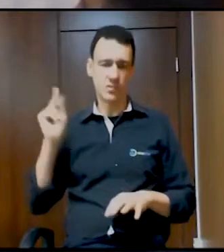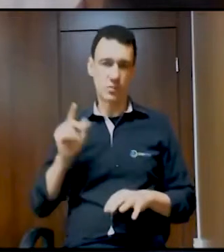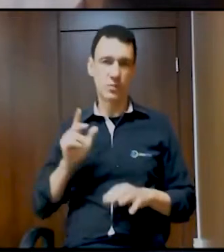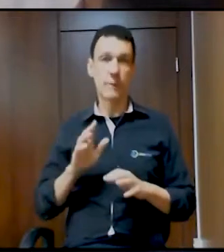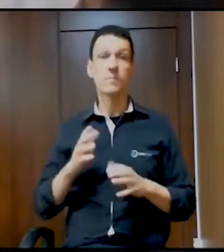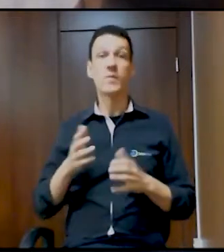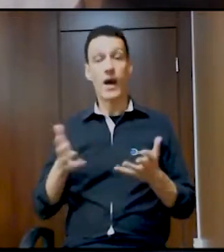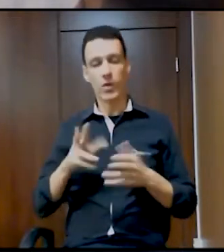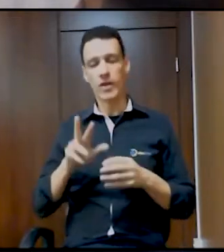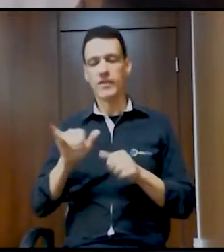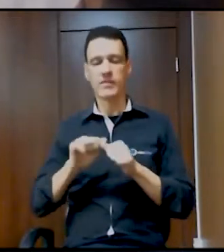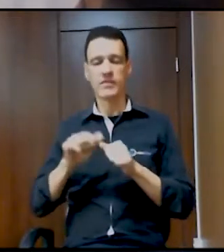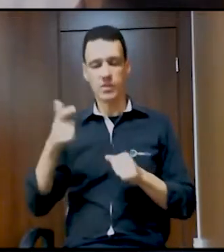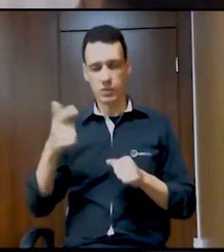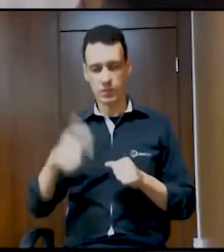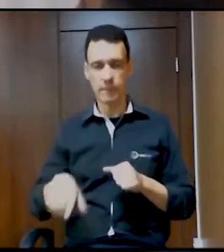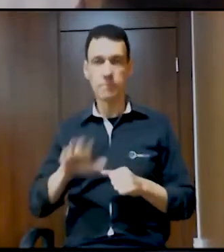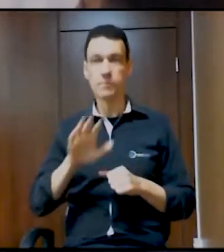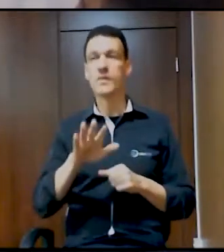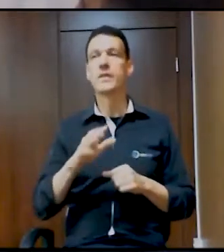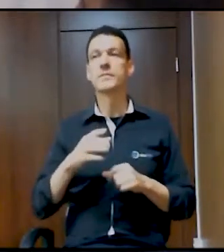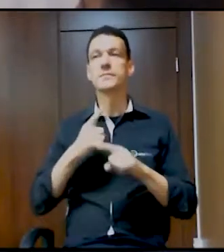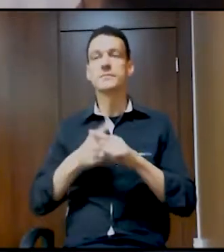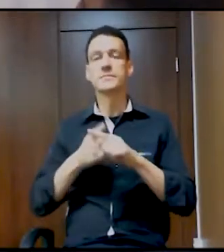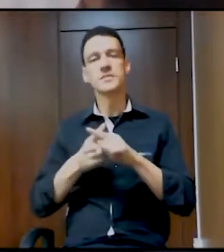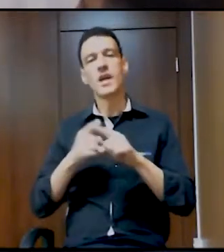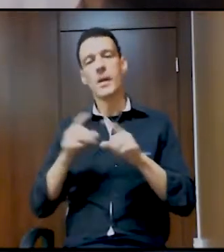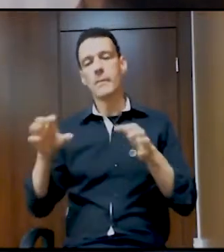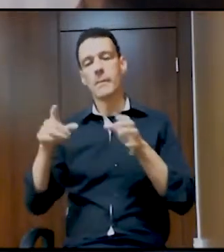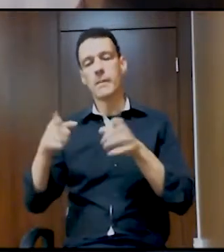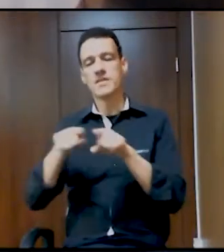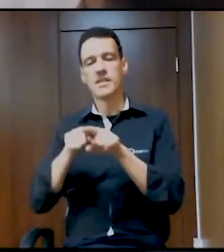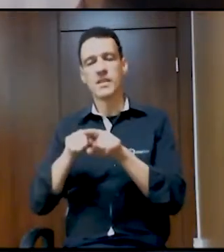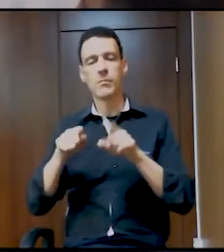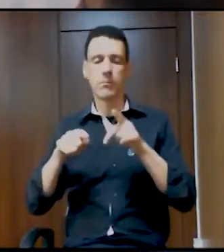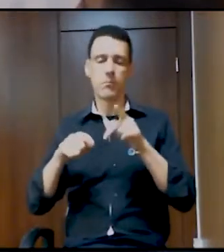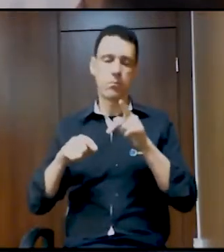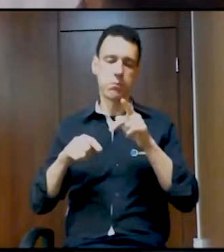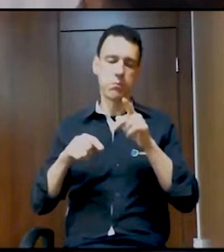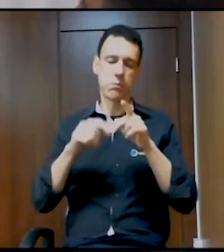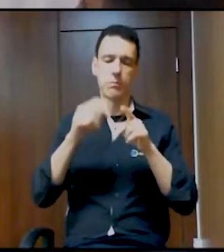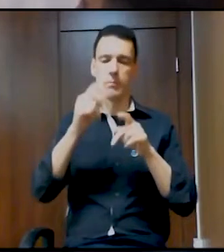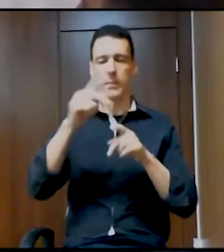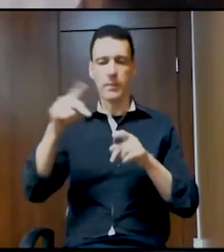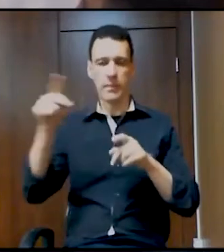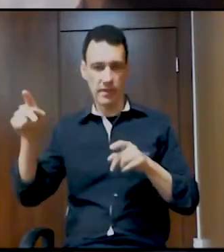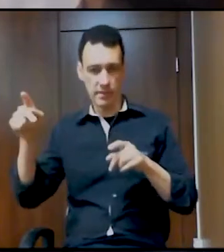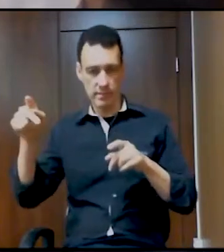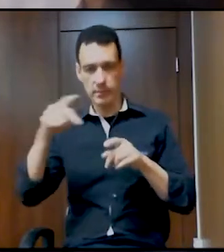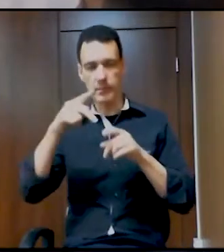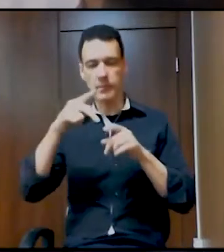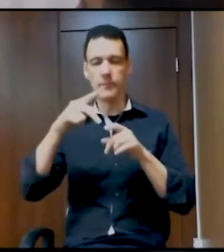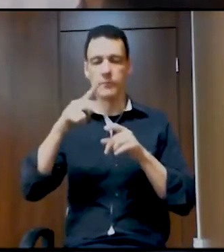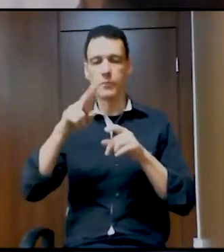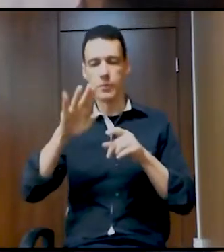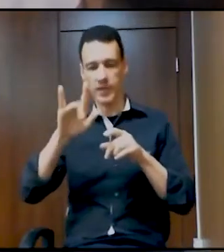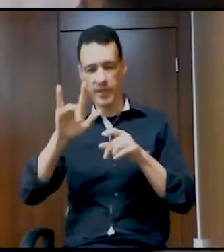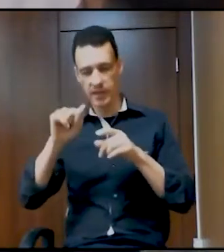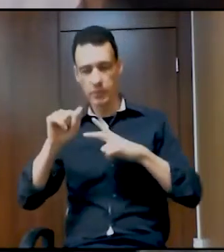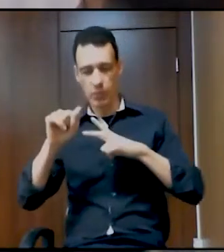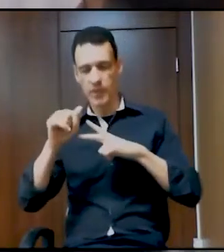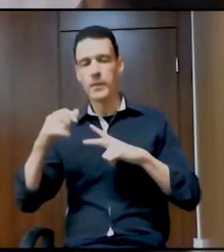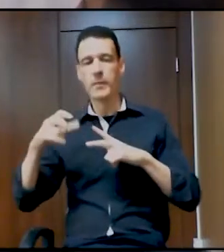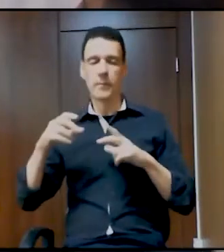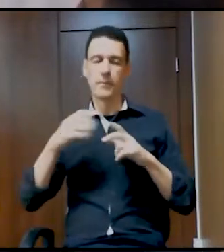agora ele vai ser renovado para que entre na parceria pública-privada, na PPP, para que possa ter recurso em forma de outorga para poder construir